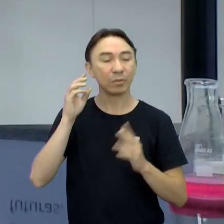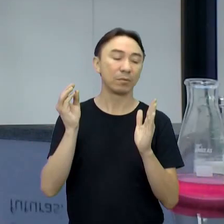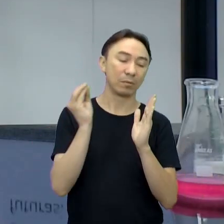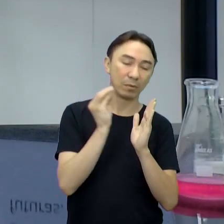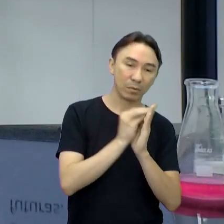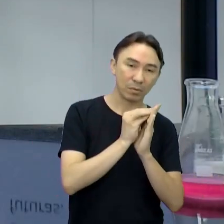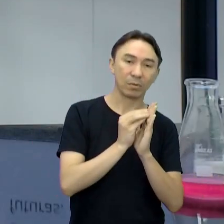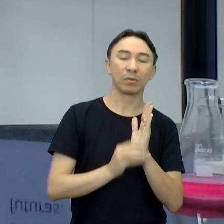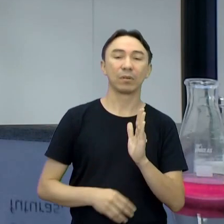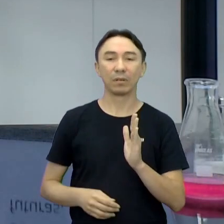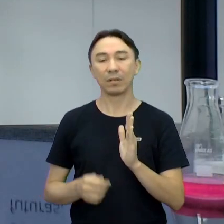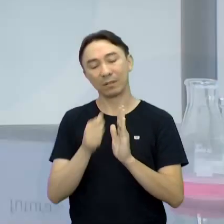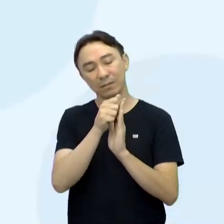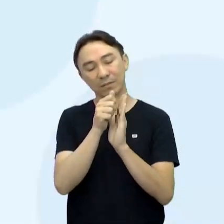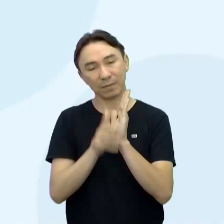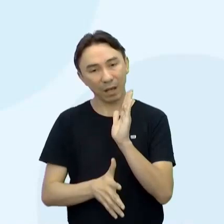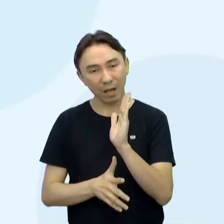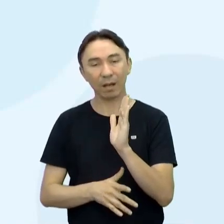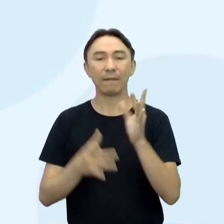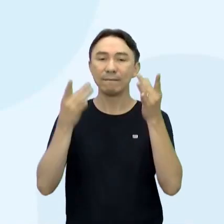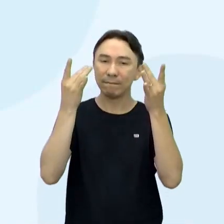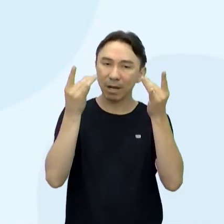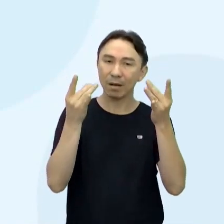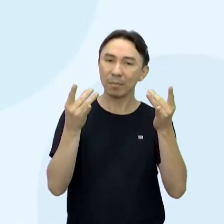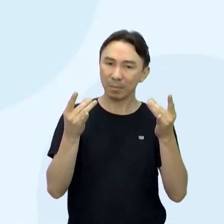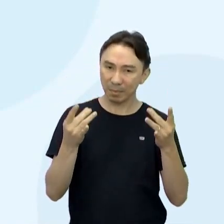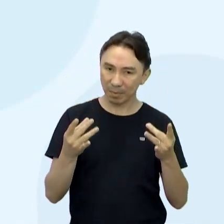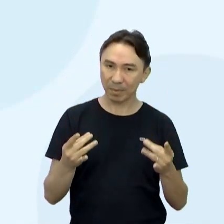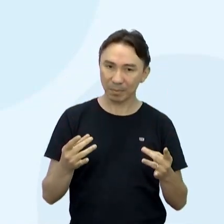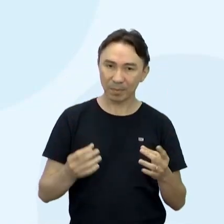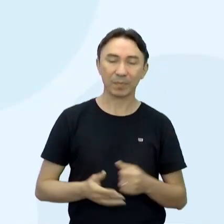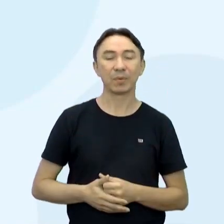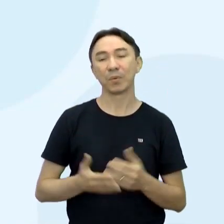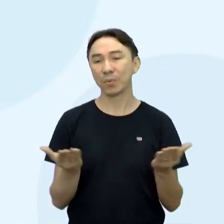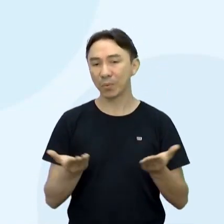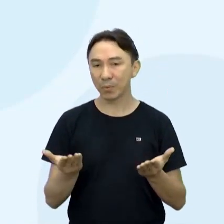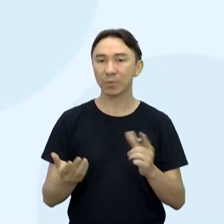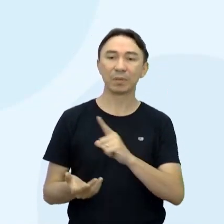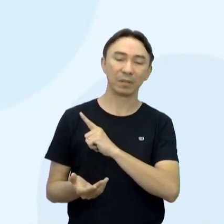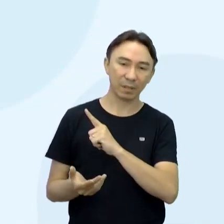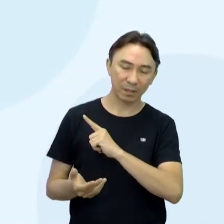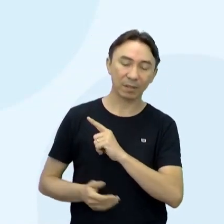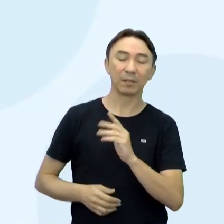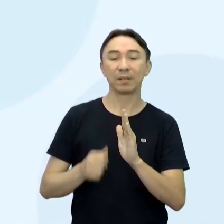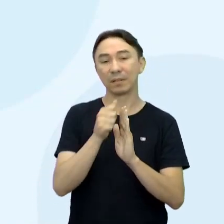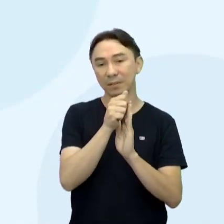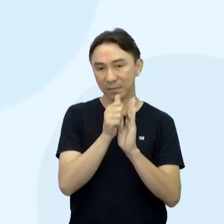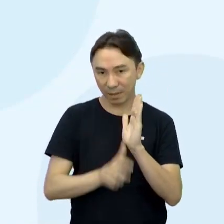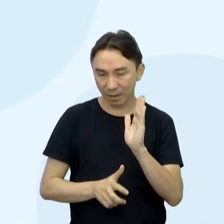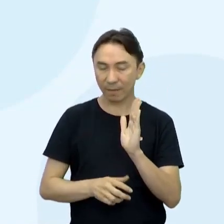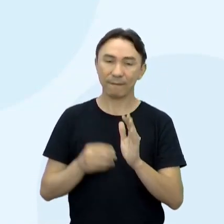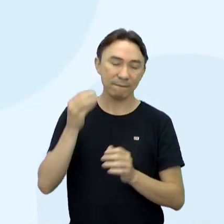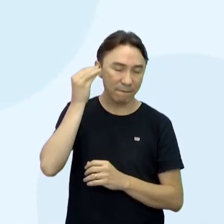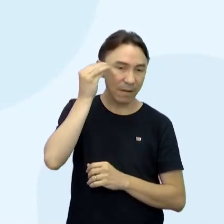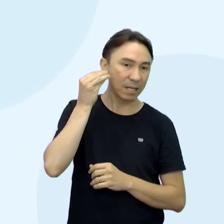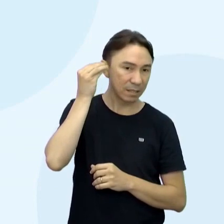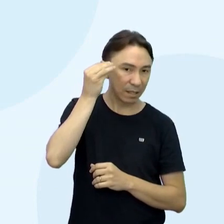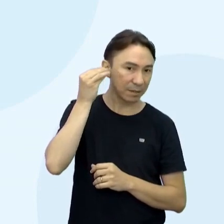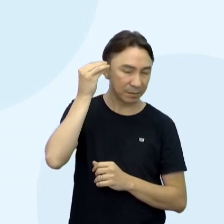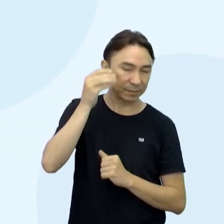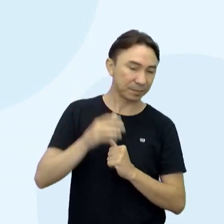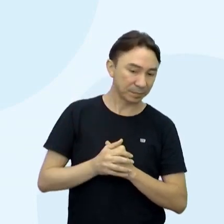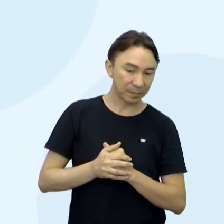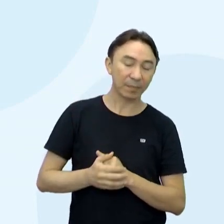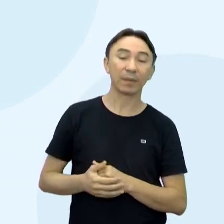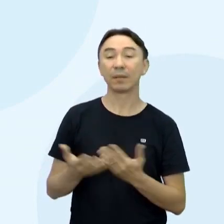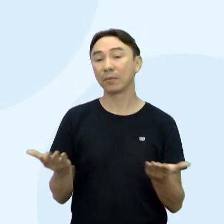os detalhes das atividades que vamos fazer hoje. Hoje nós temos uma atividade, uma experiência para fazer. Então eu peço